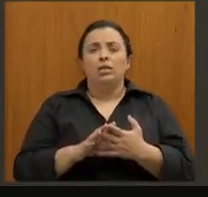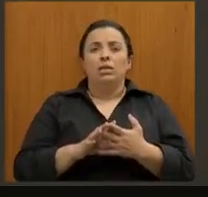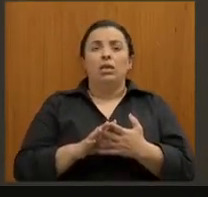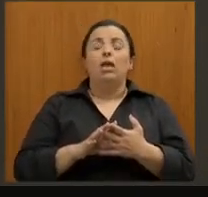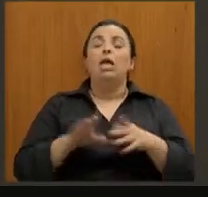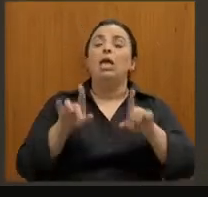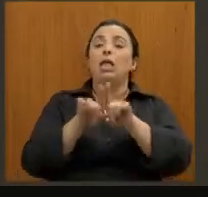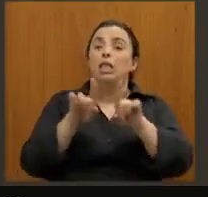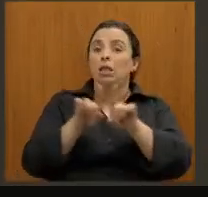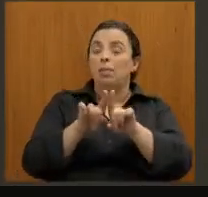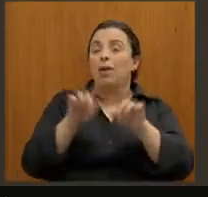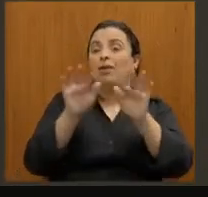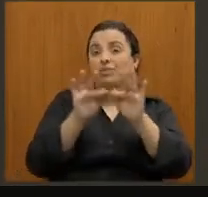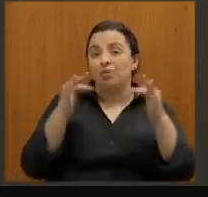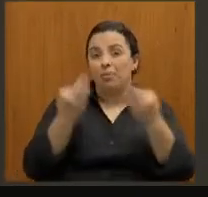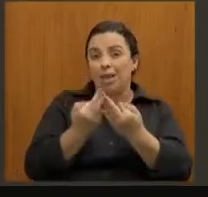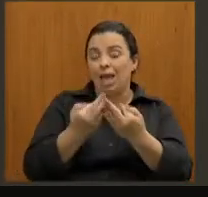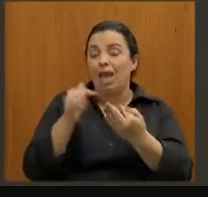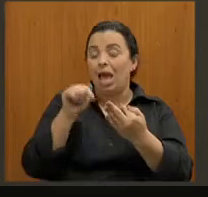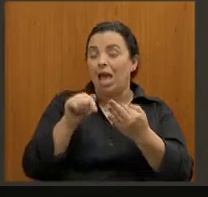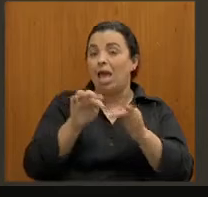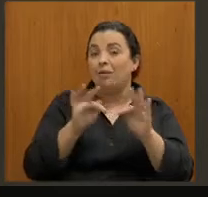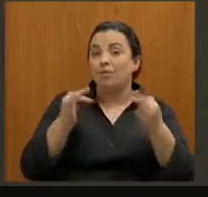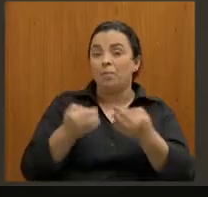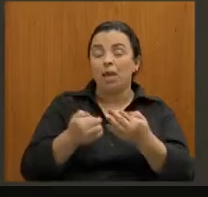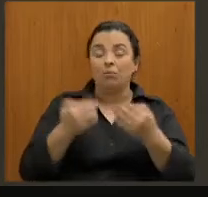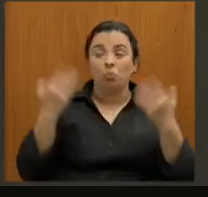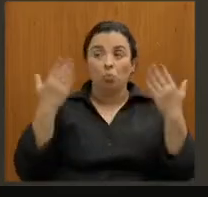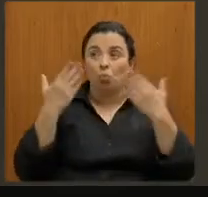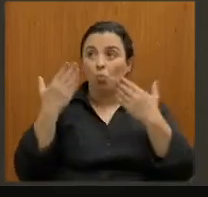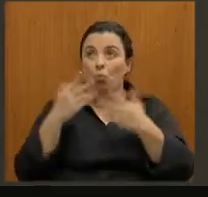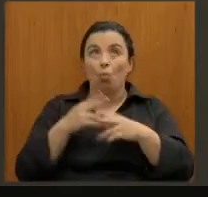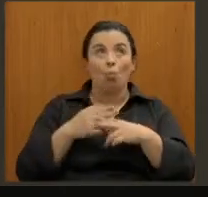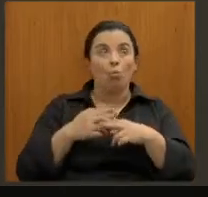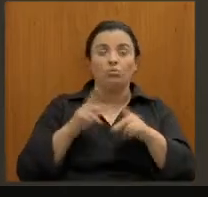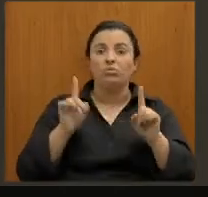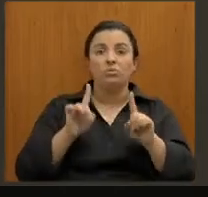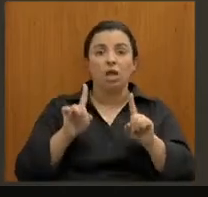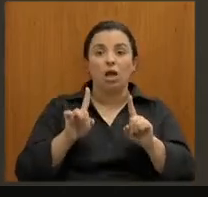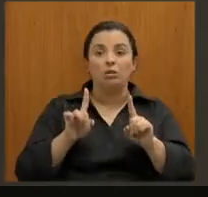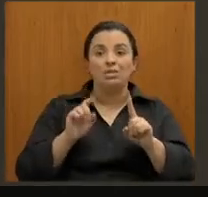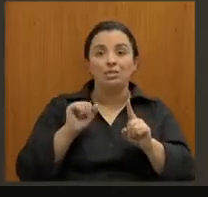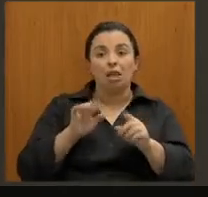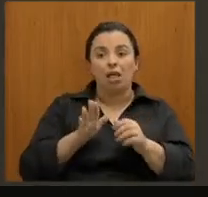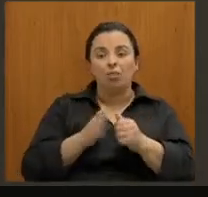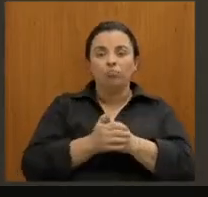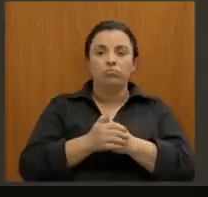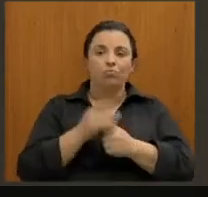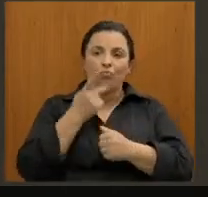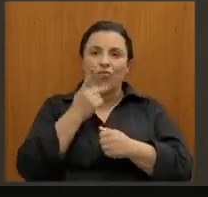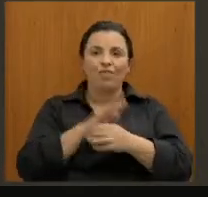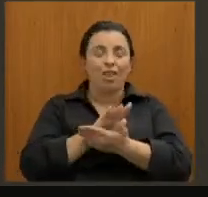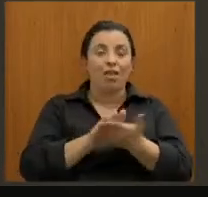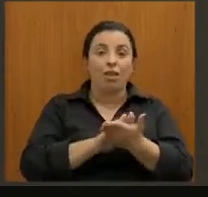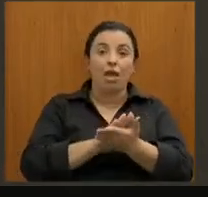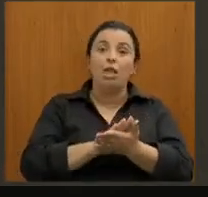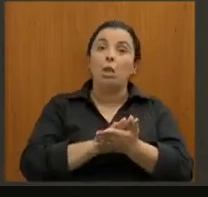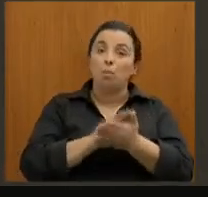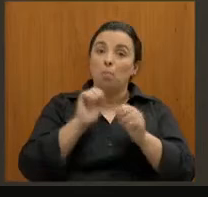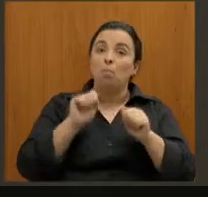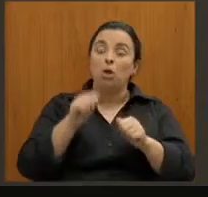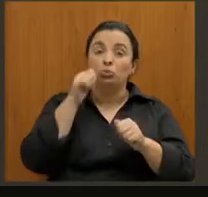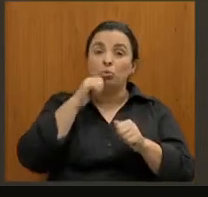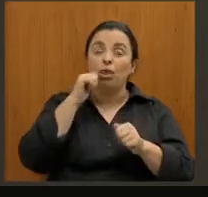familiares os familiares não podem fechar os olhos por que omissão mata mulheres a invisibilidade Oi Cris